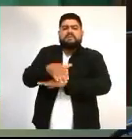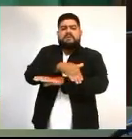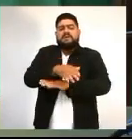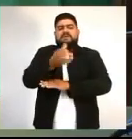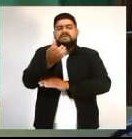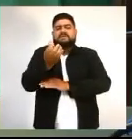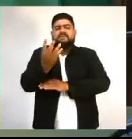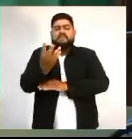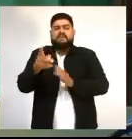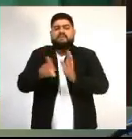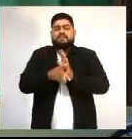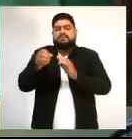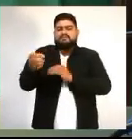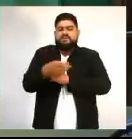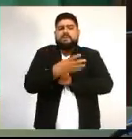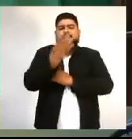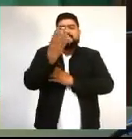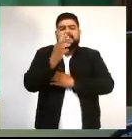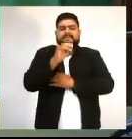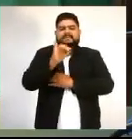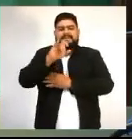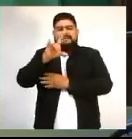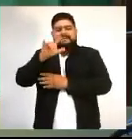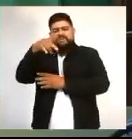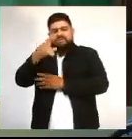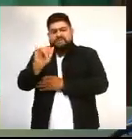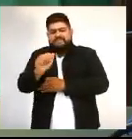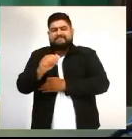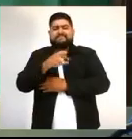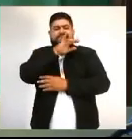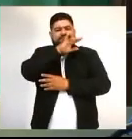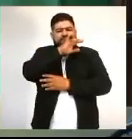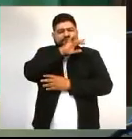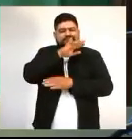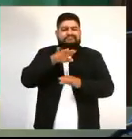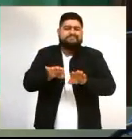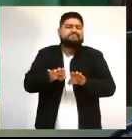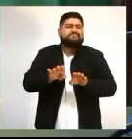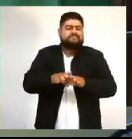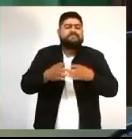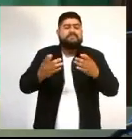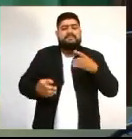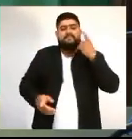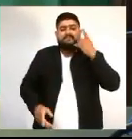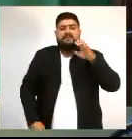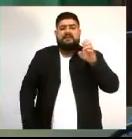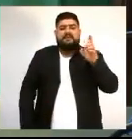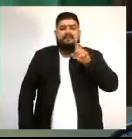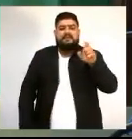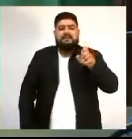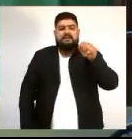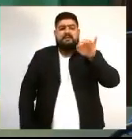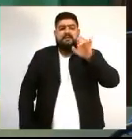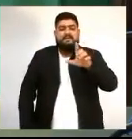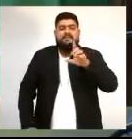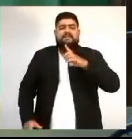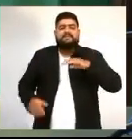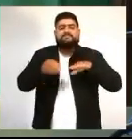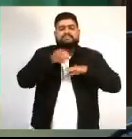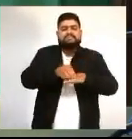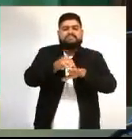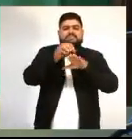de Nova Brasilândia, também as condições são muito ruins, e ali, deputado Ezequiel, há uma escoação de produto muito